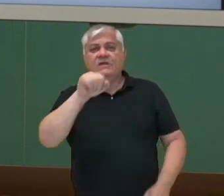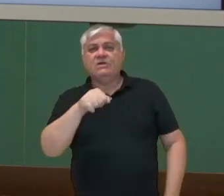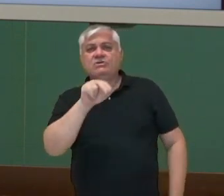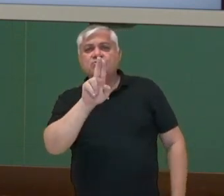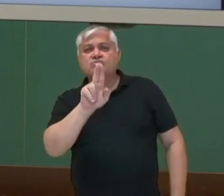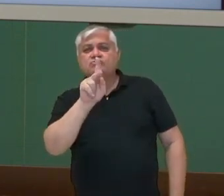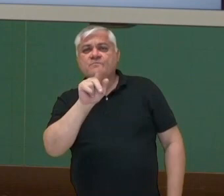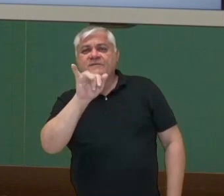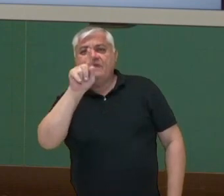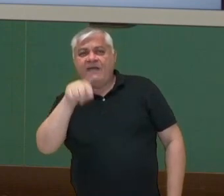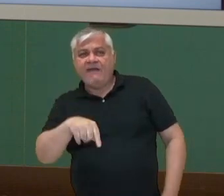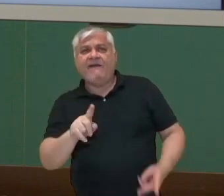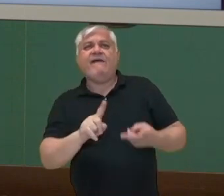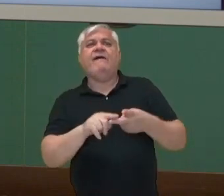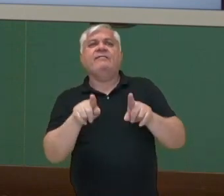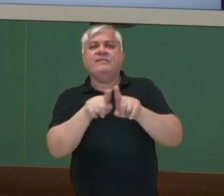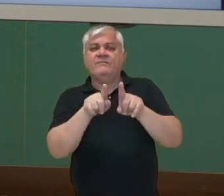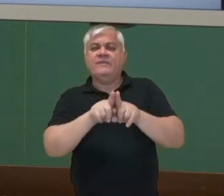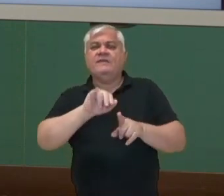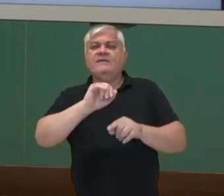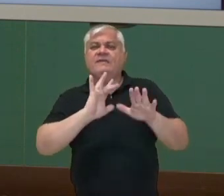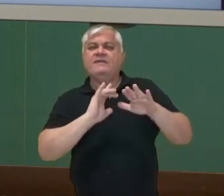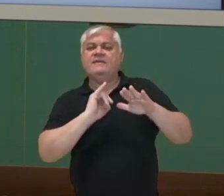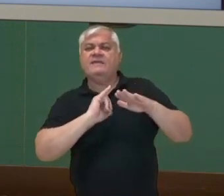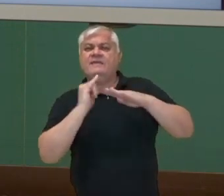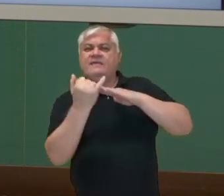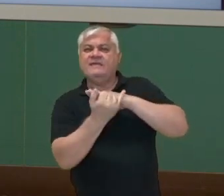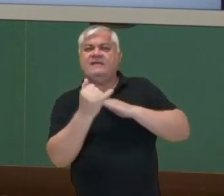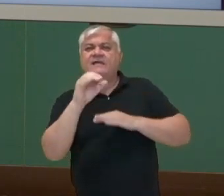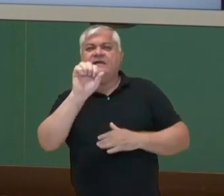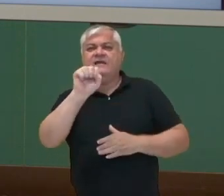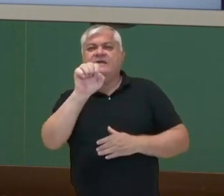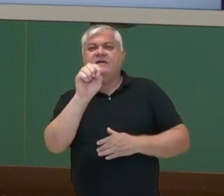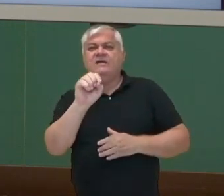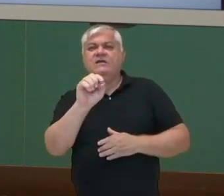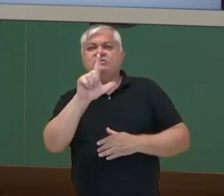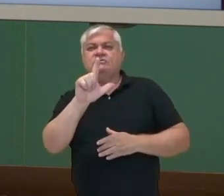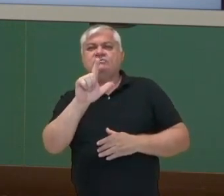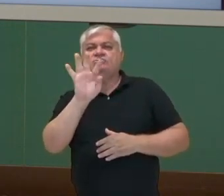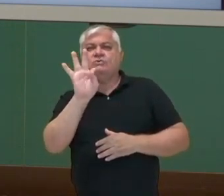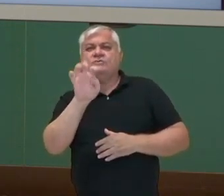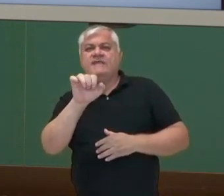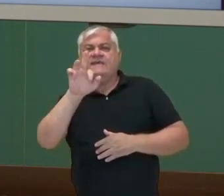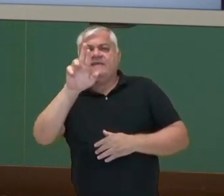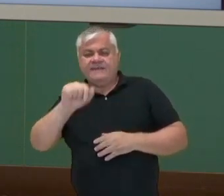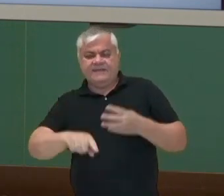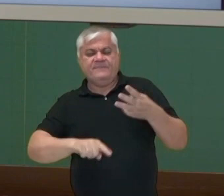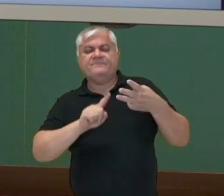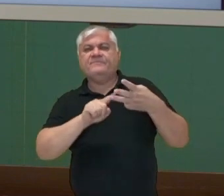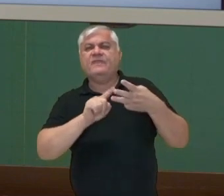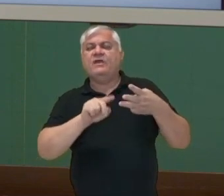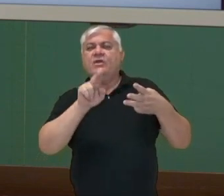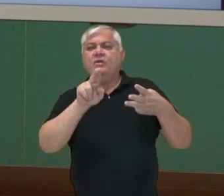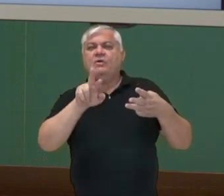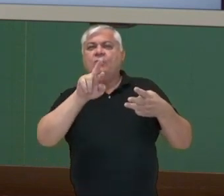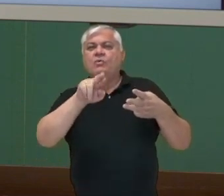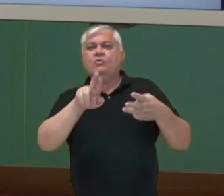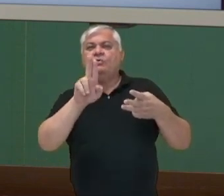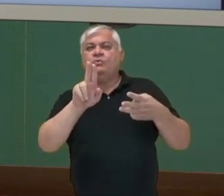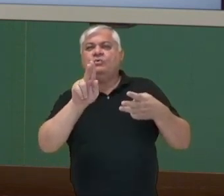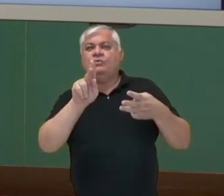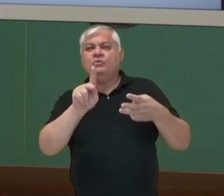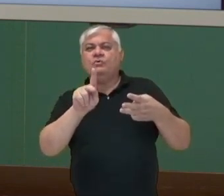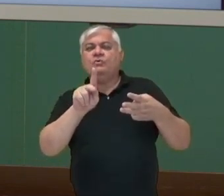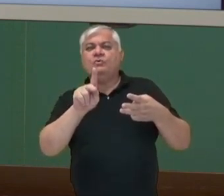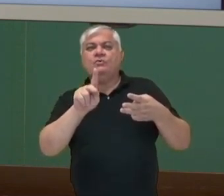Solteira, e os complexos hidrelétricos como o de Urubupungá, que geram energia, atendem